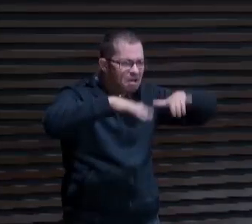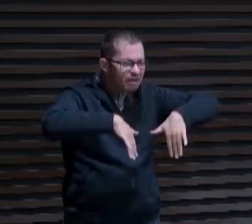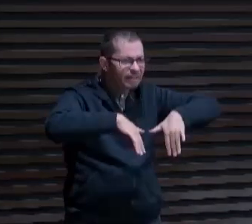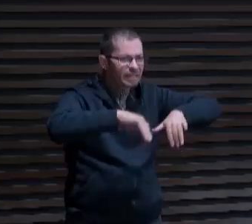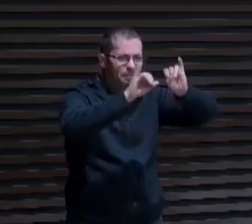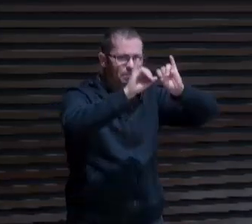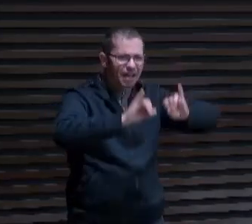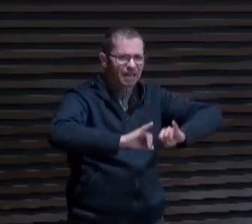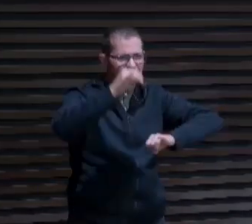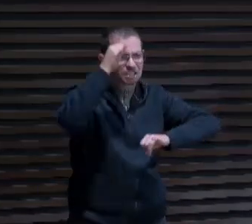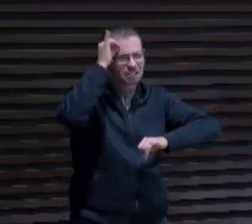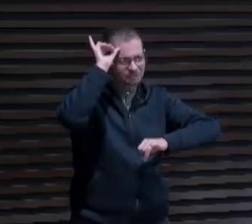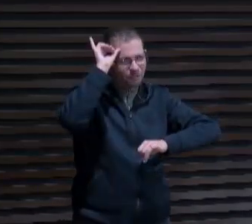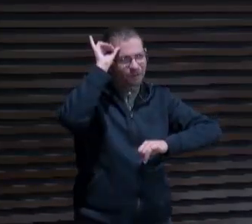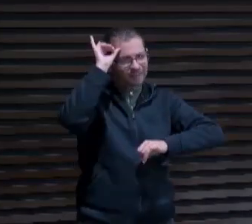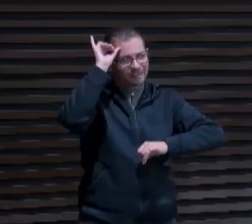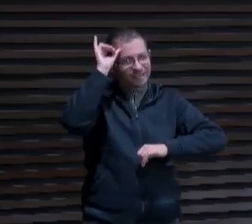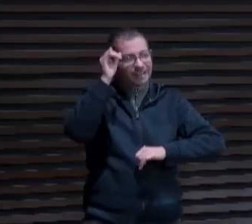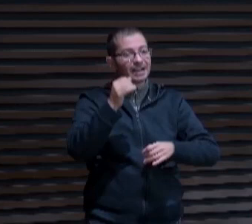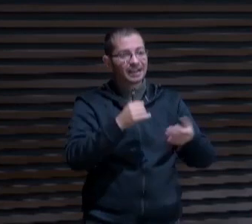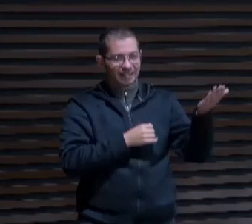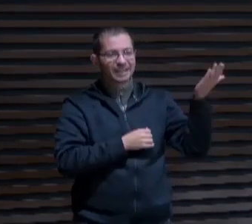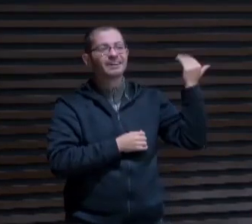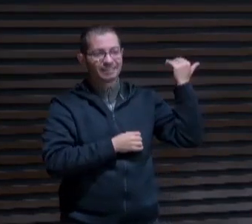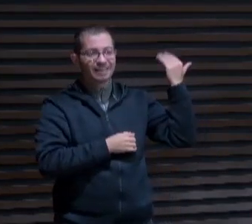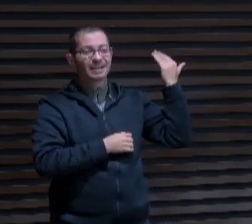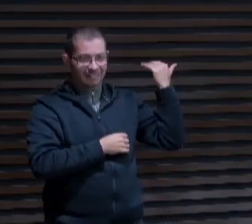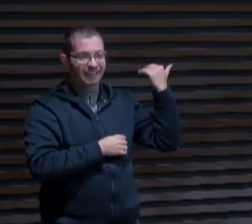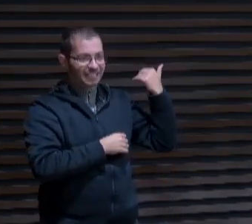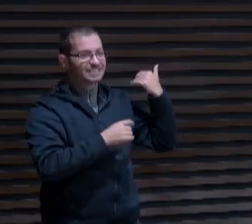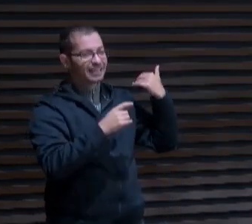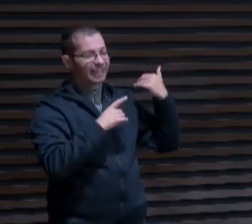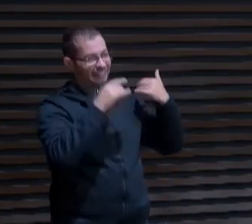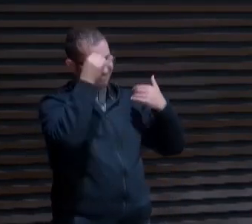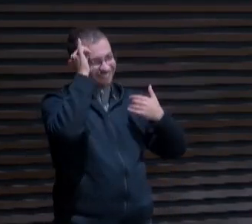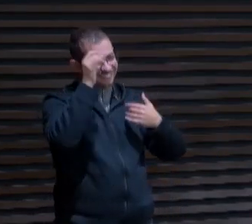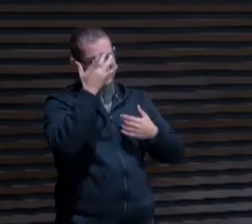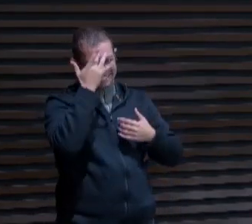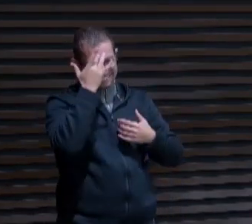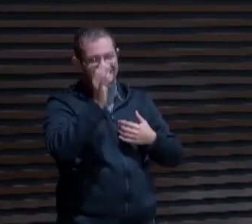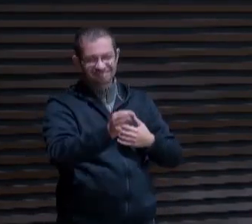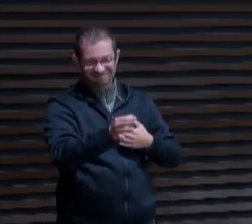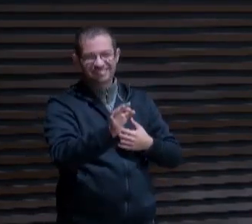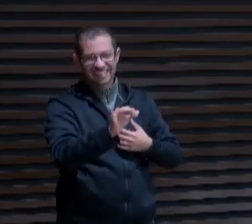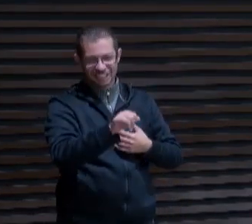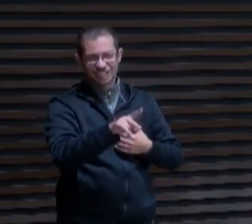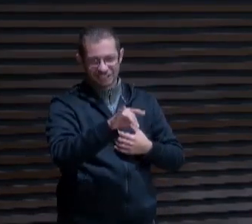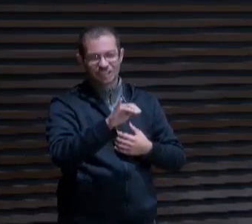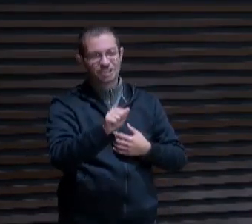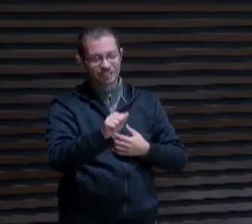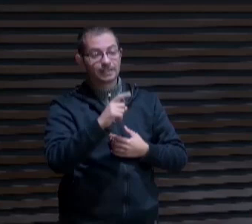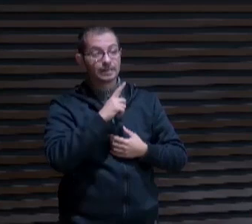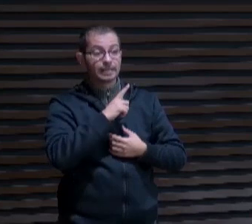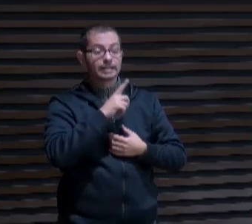teus deuses, que te tiraram da terra do Egito. Disse mais o Senhor a Moisés, tenho visto